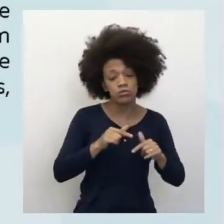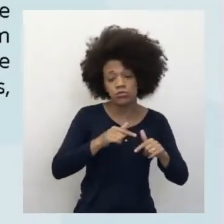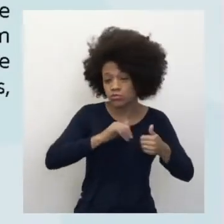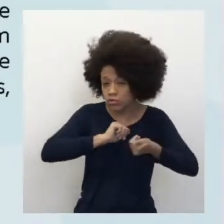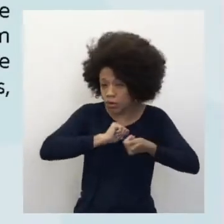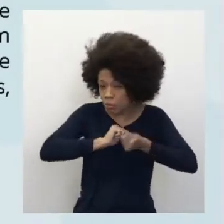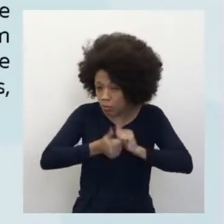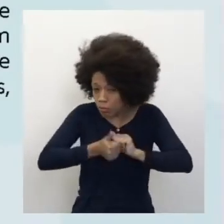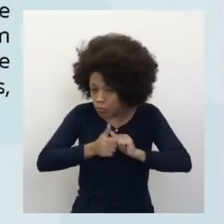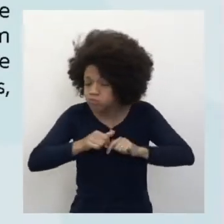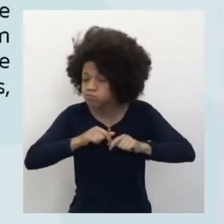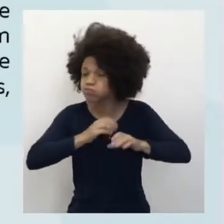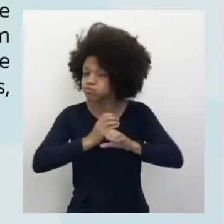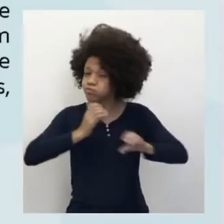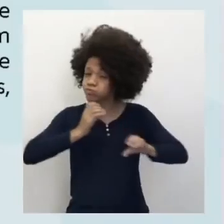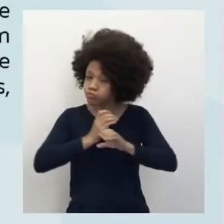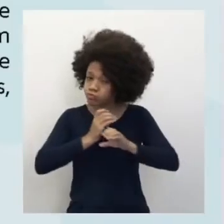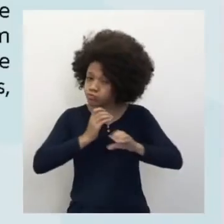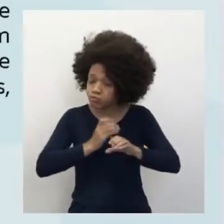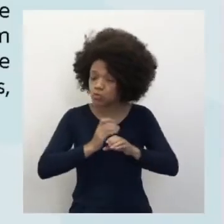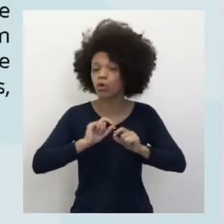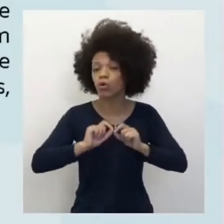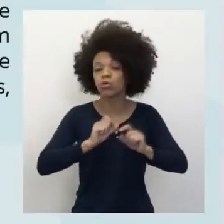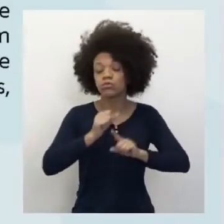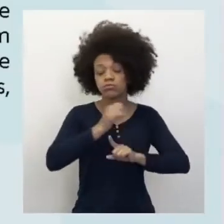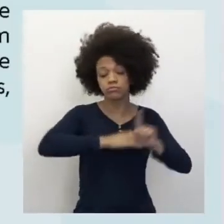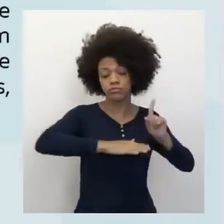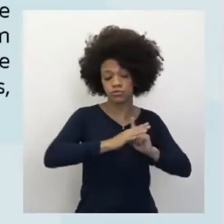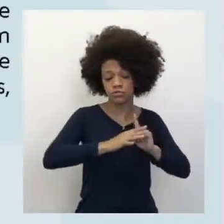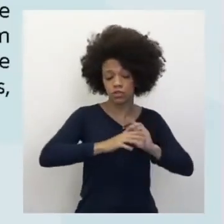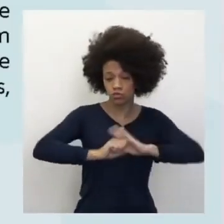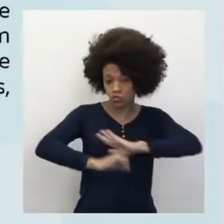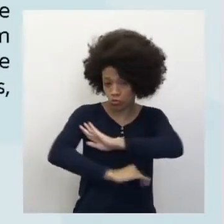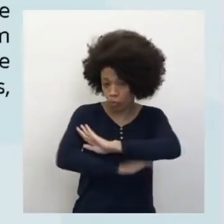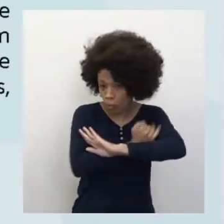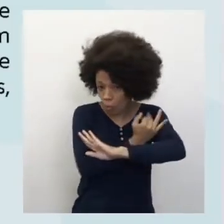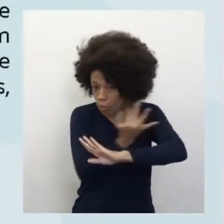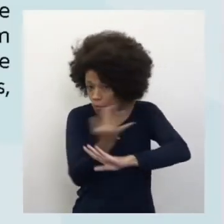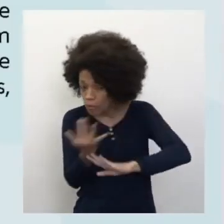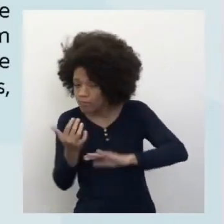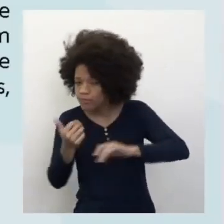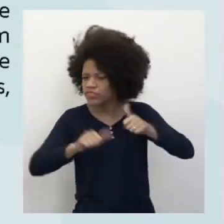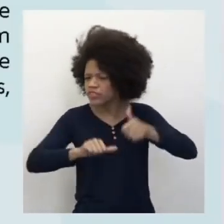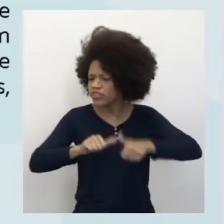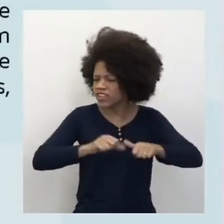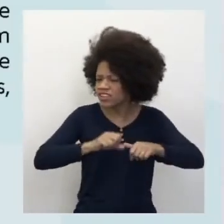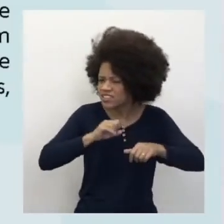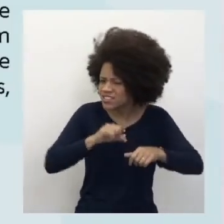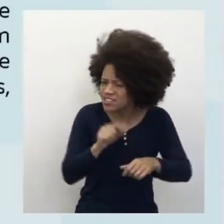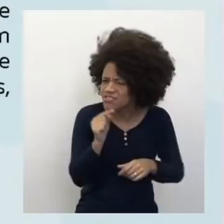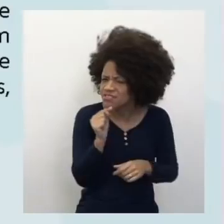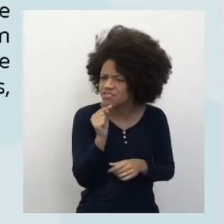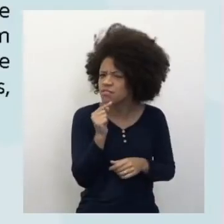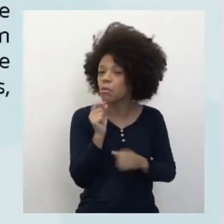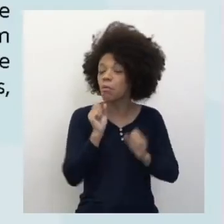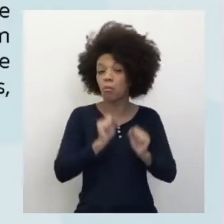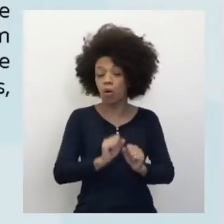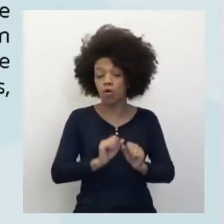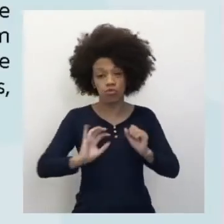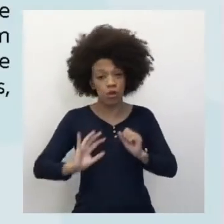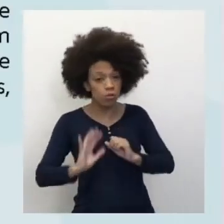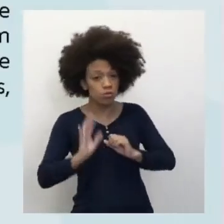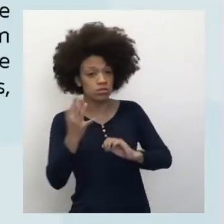físicos, biológicos ou sociais de um ecossistema e avaliar de que maneira podem afetar